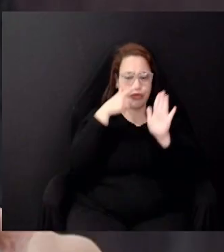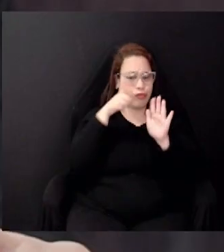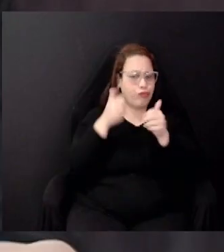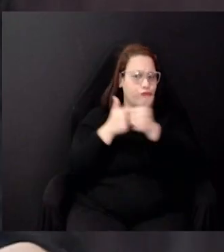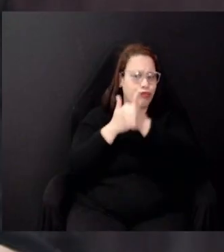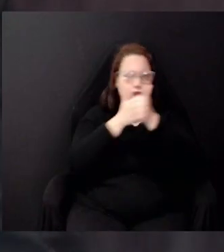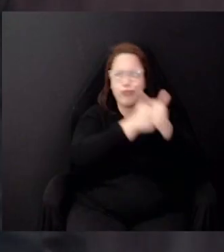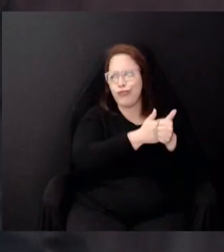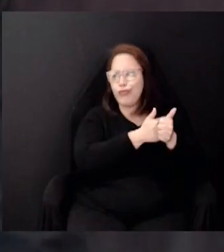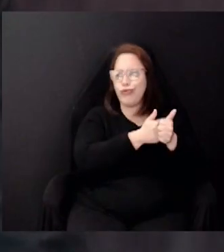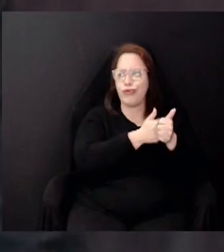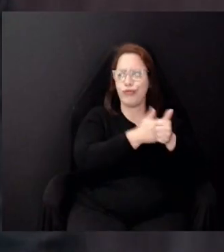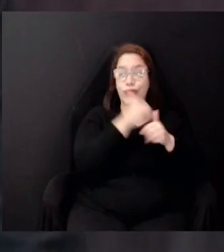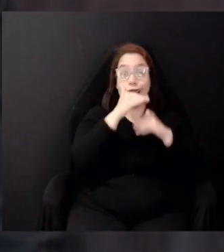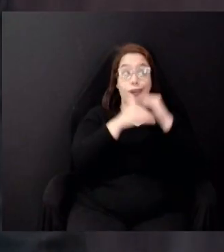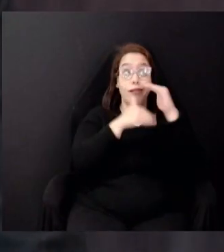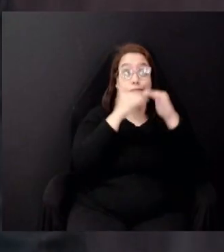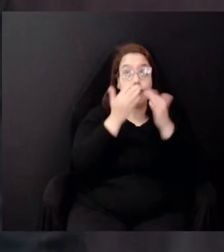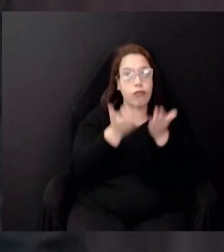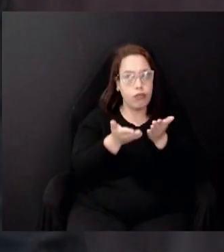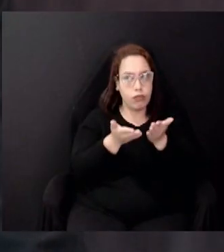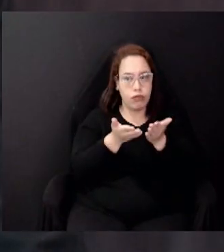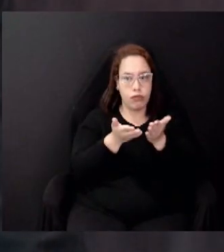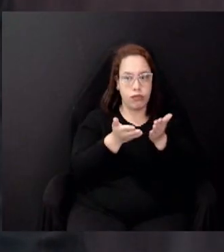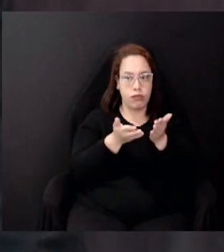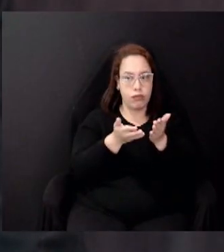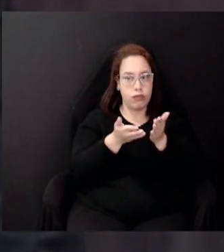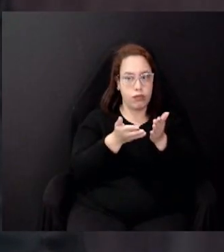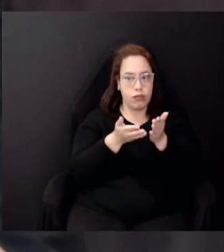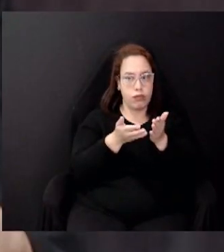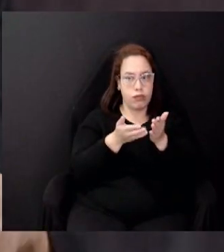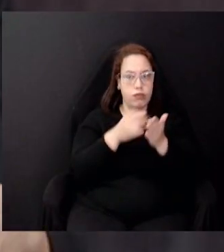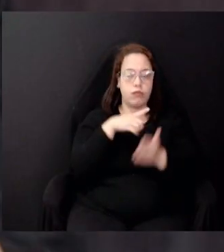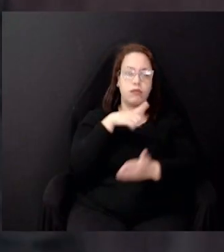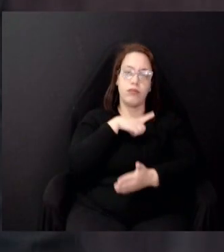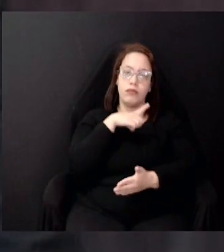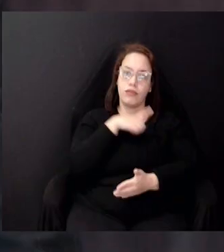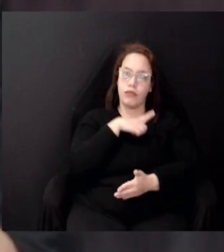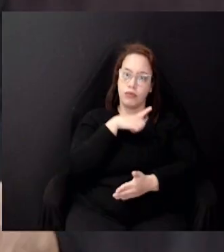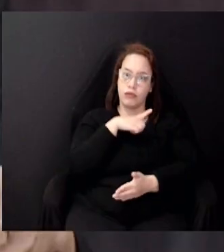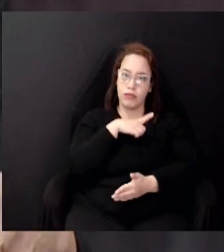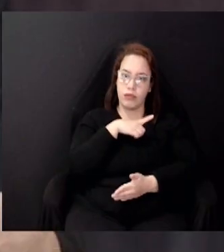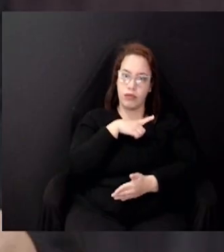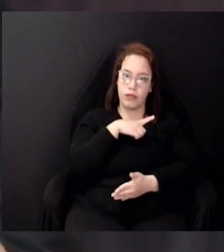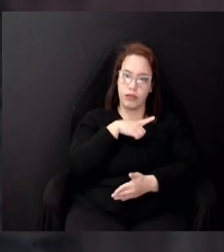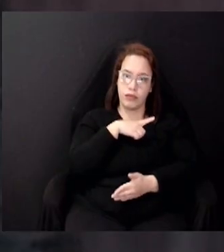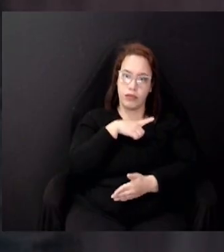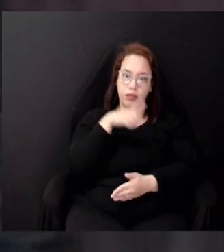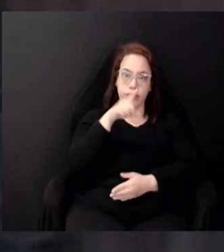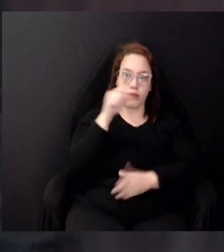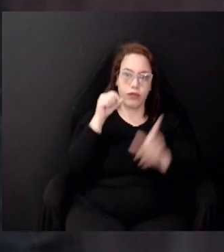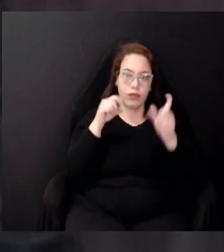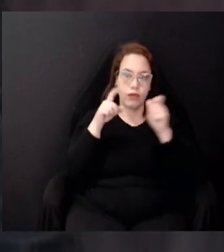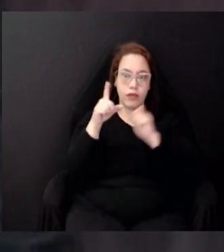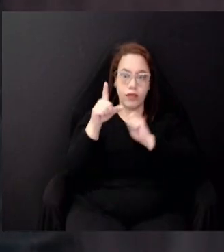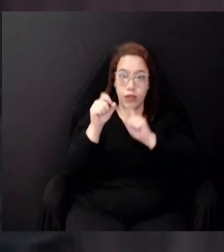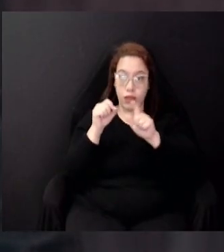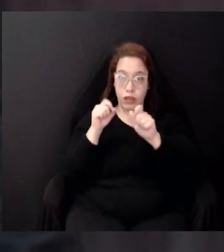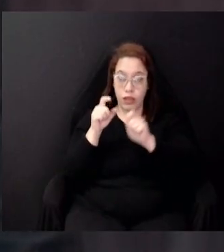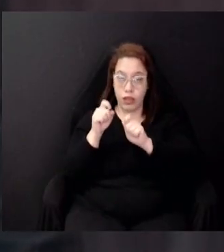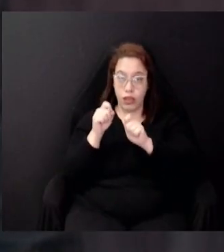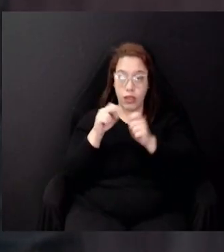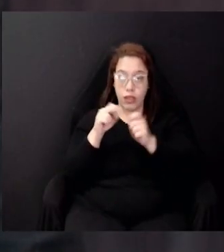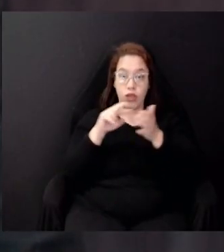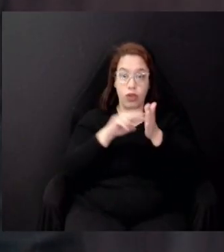essa evolução. Então, nós temos muitos campos descobertos nesse sentido